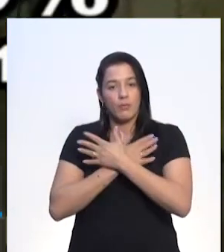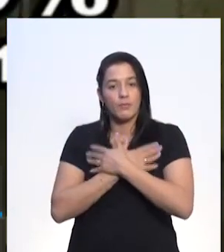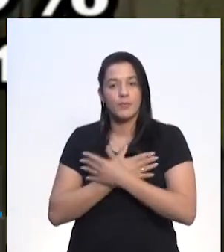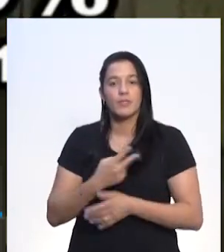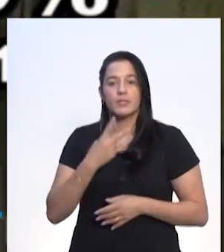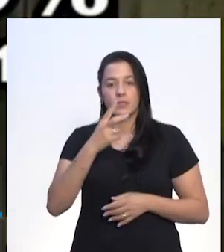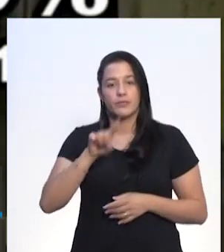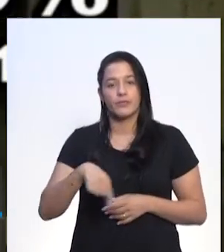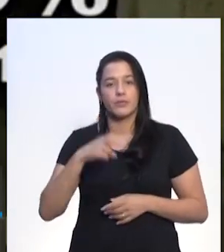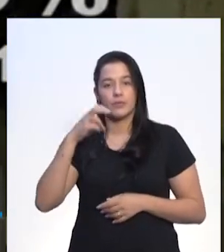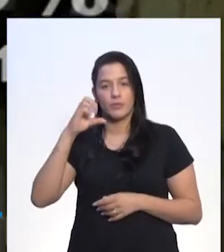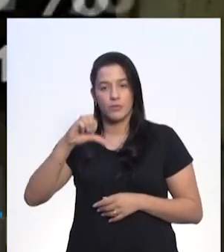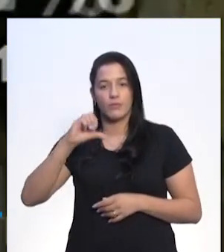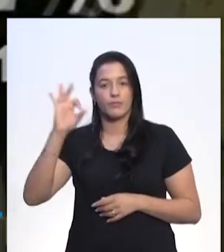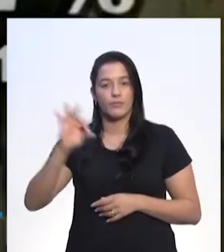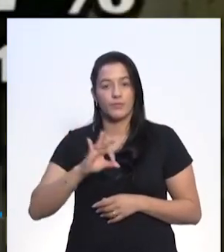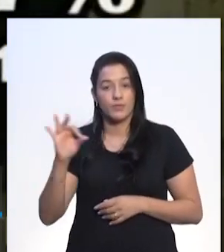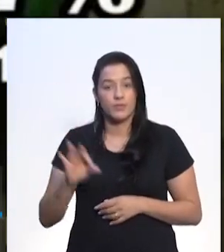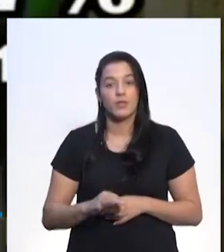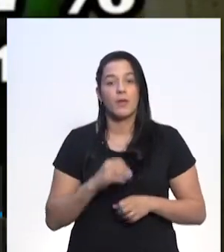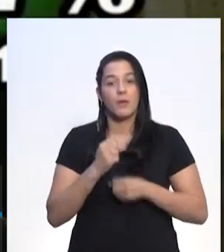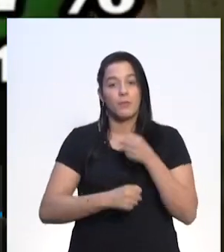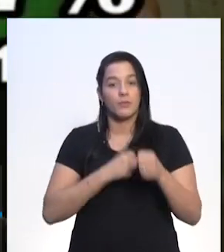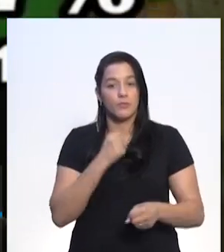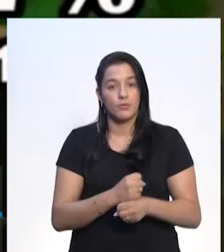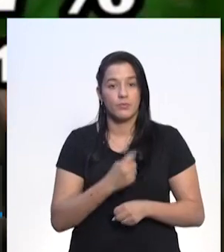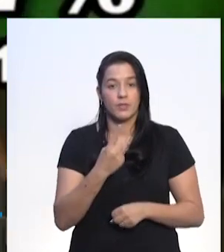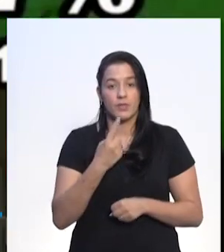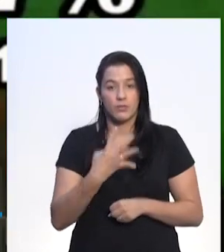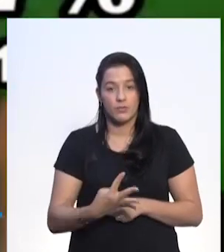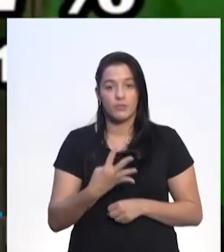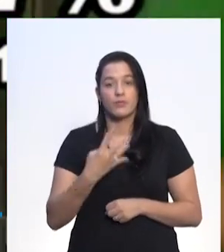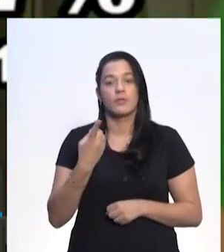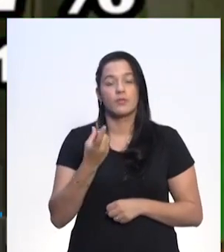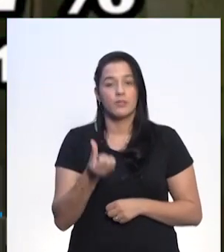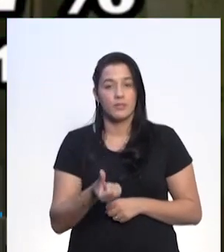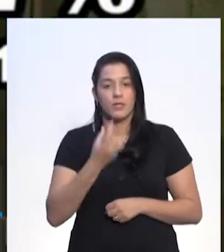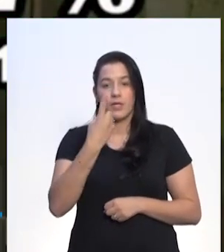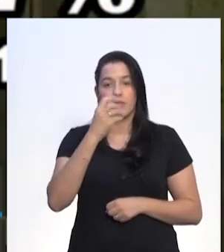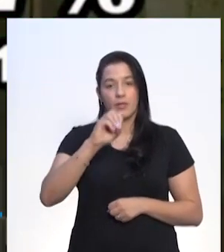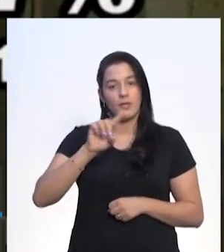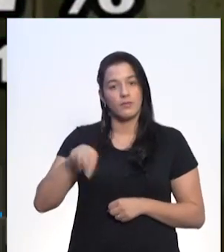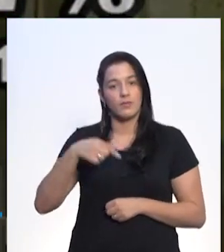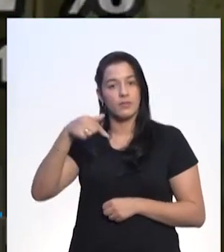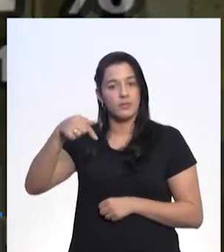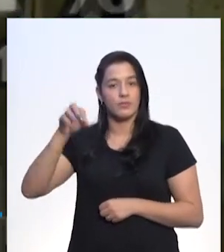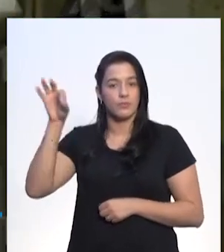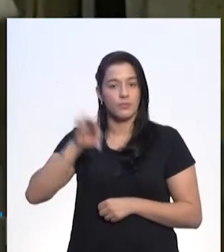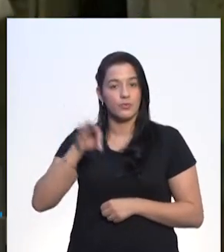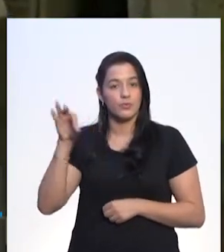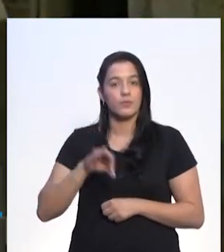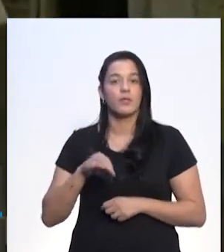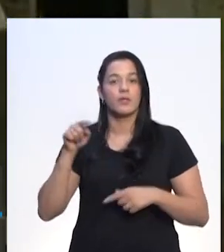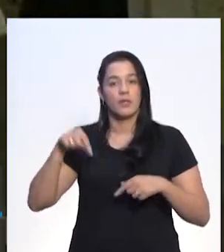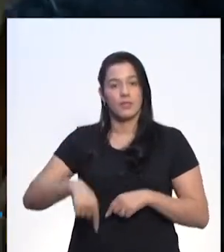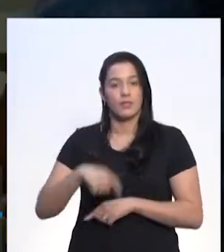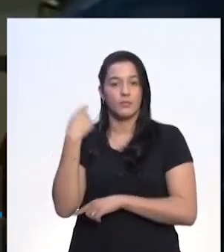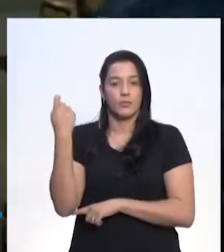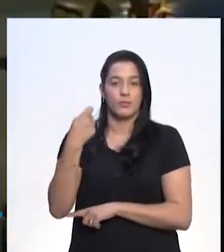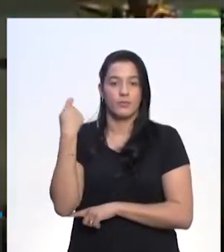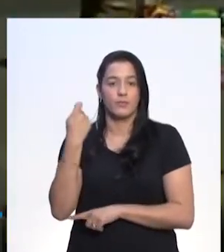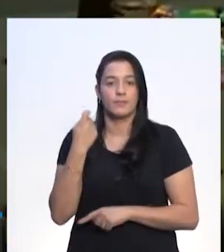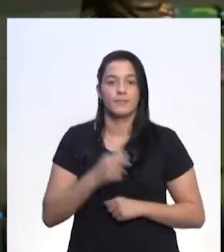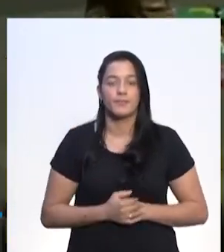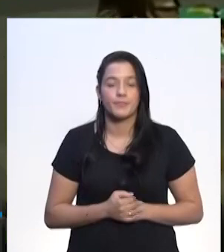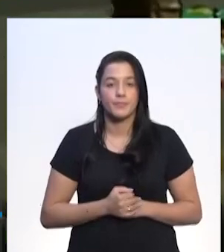em 2014 para 10,7% em 2016, aqui na região metropolitana de Porto Alegre.